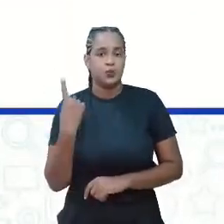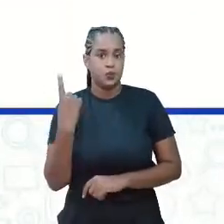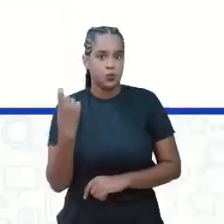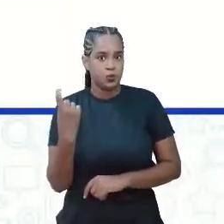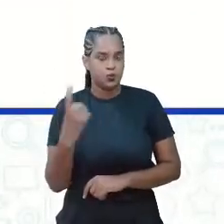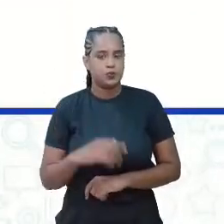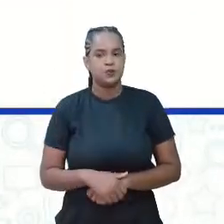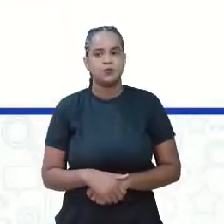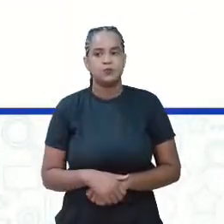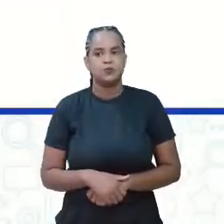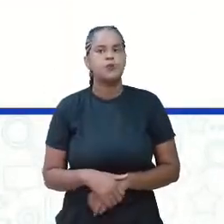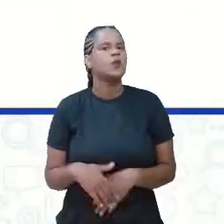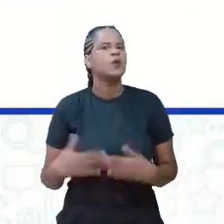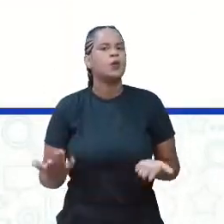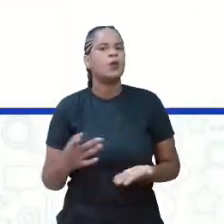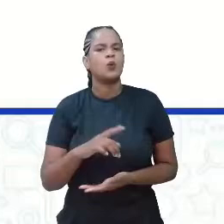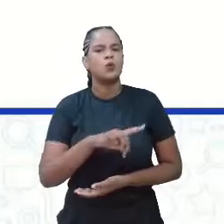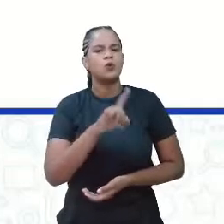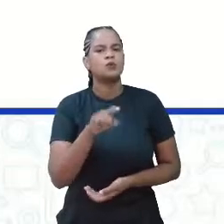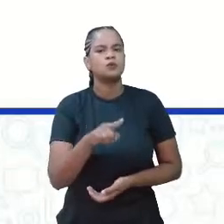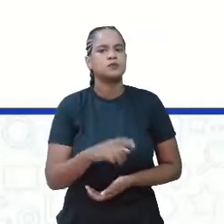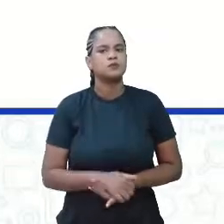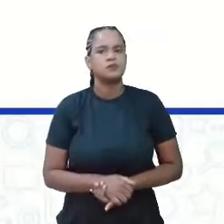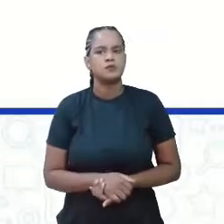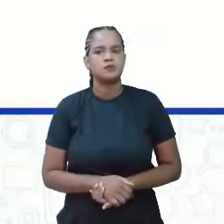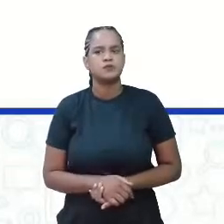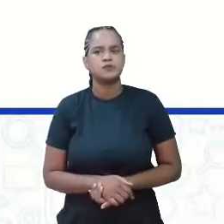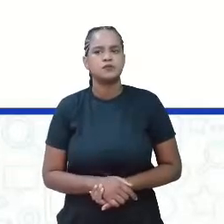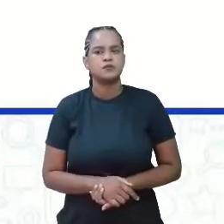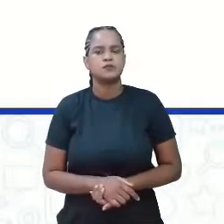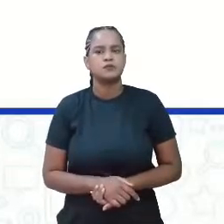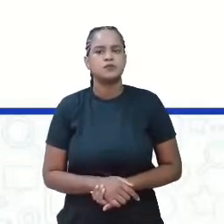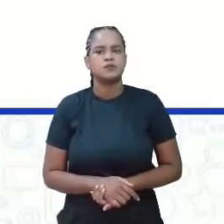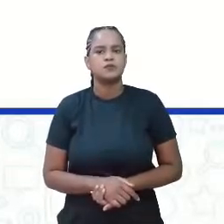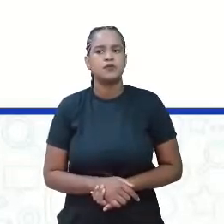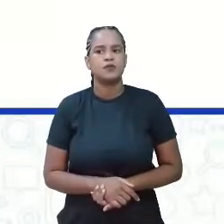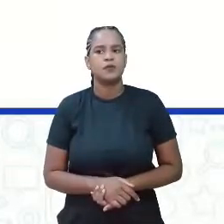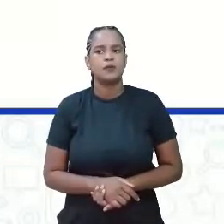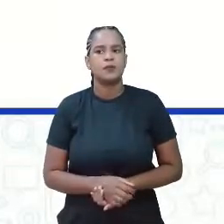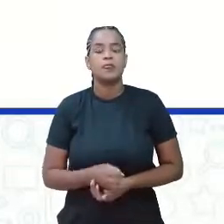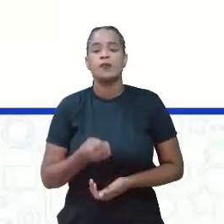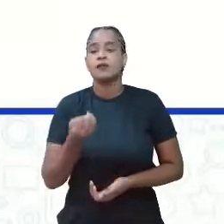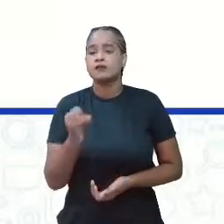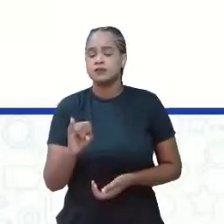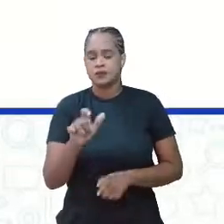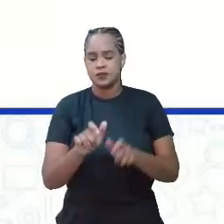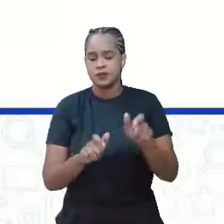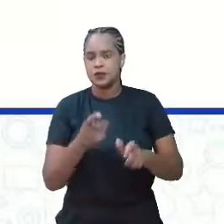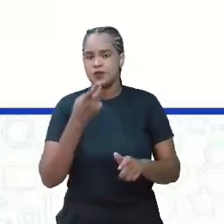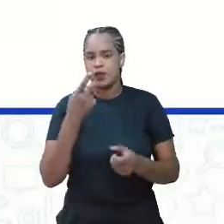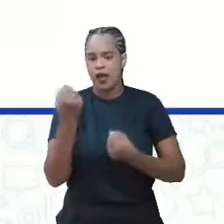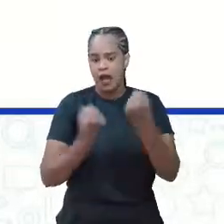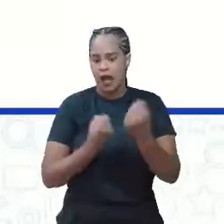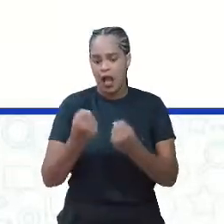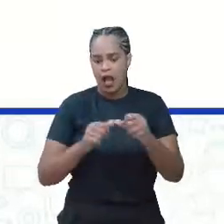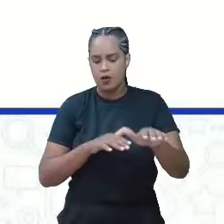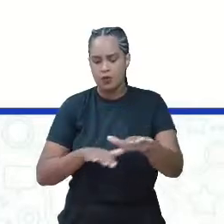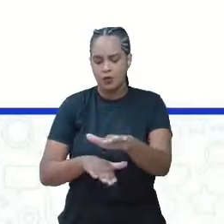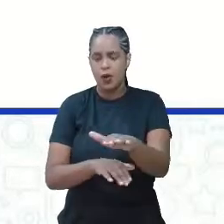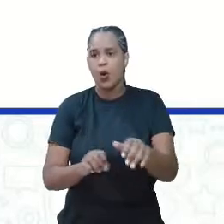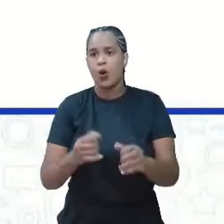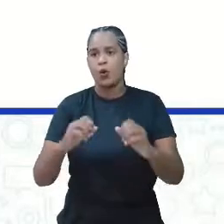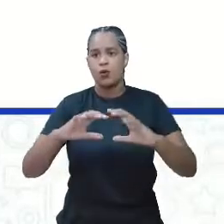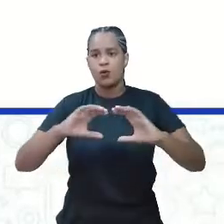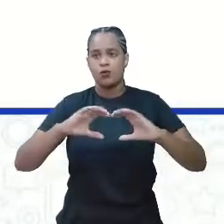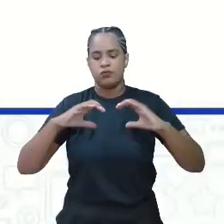esse som. Será, professora Cláudia, vê aí se alguém está colocando, se é o trânsito, se é o estádio de